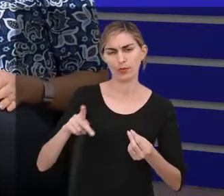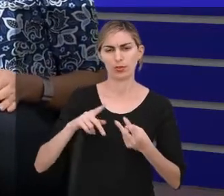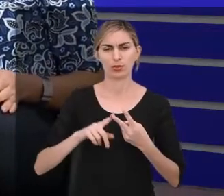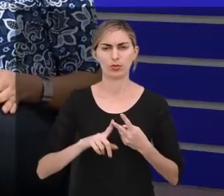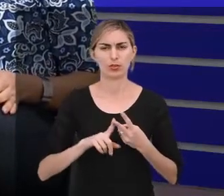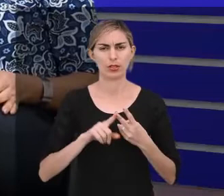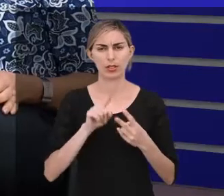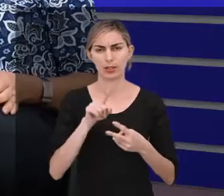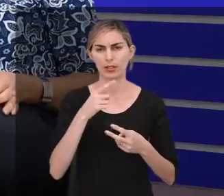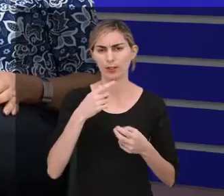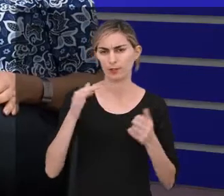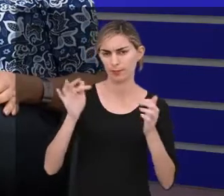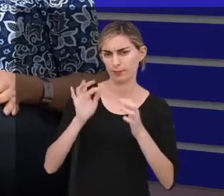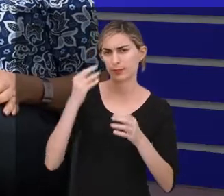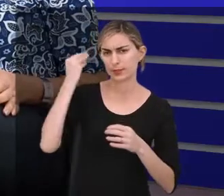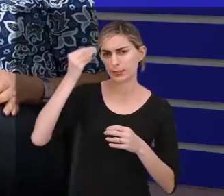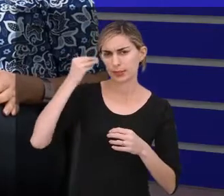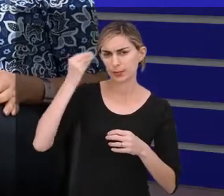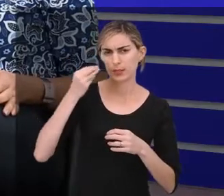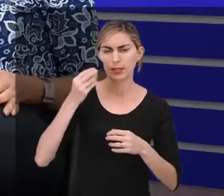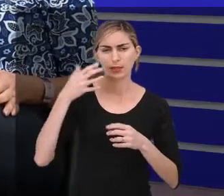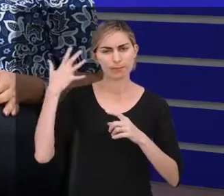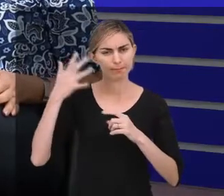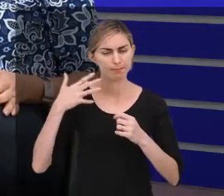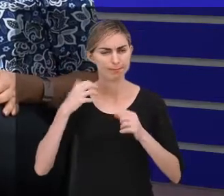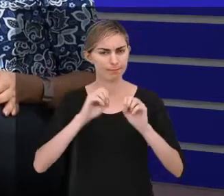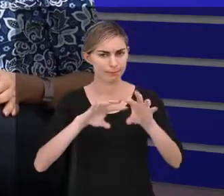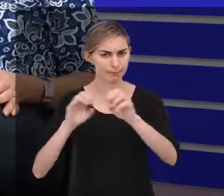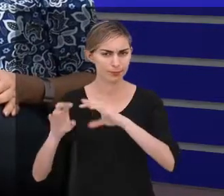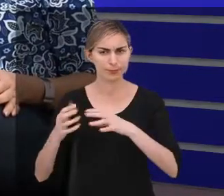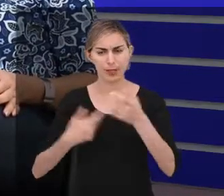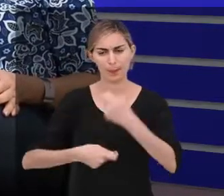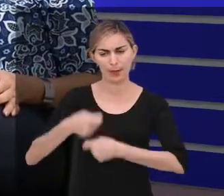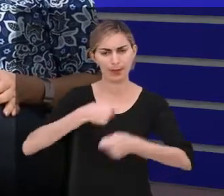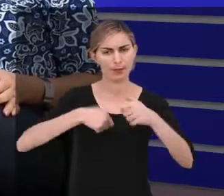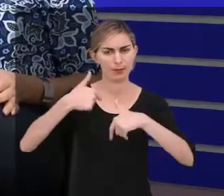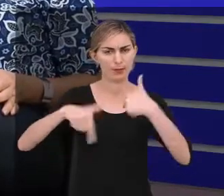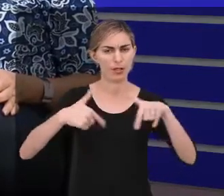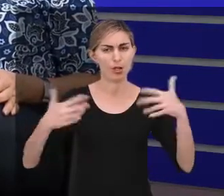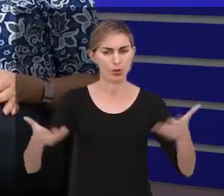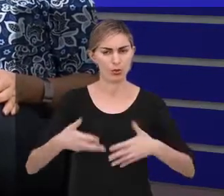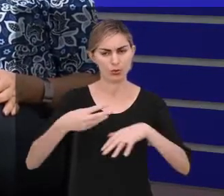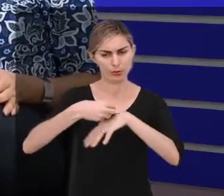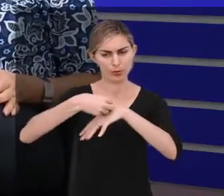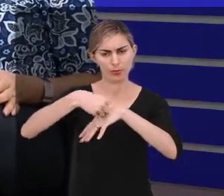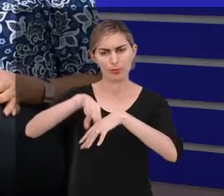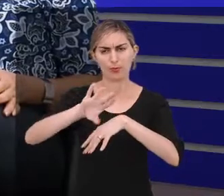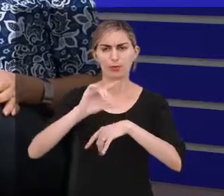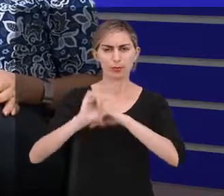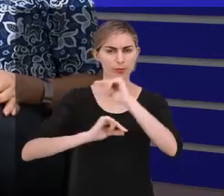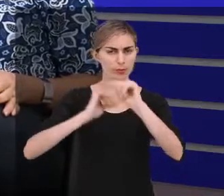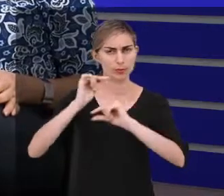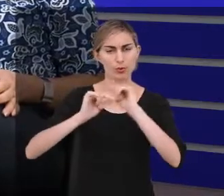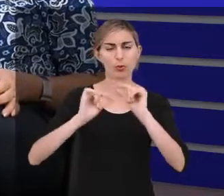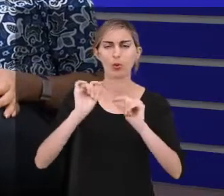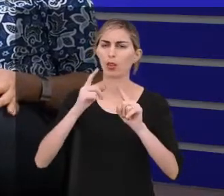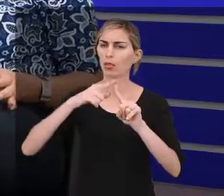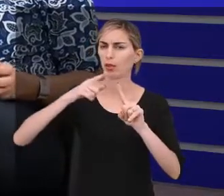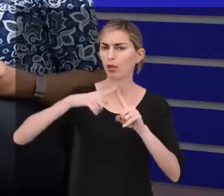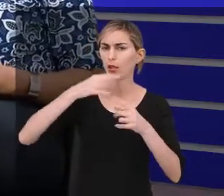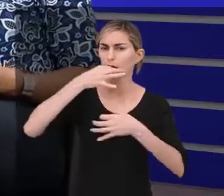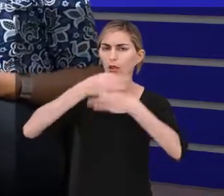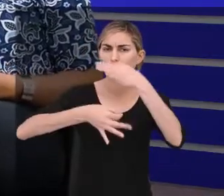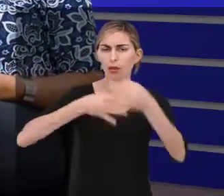falou, eu tenho experiência em ministro aula sobre preparação para o mercado de trabalho. E aí a gente vai compartilhar um pouquinho sobre